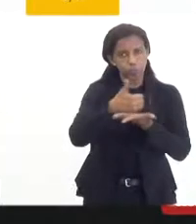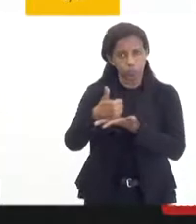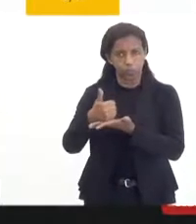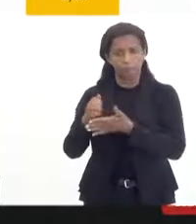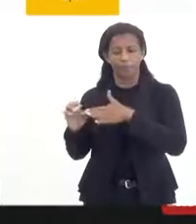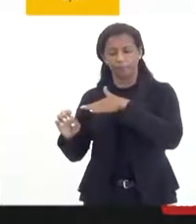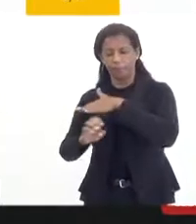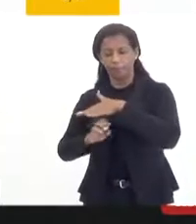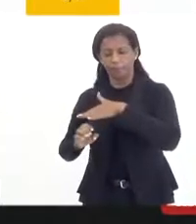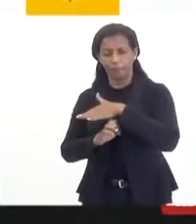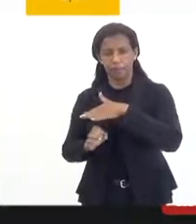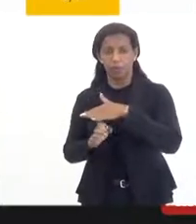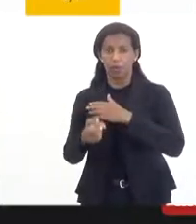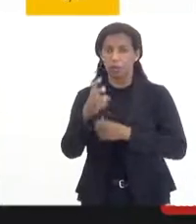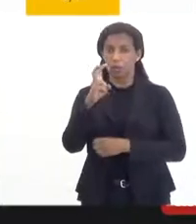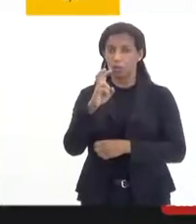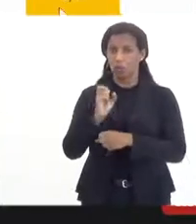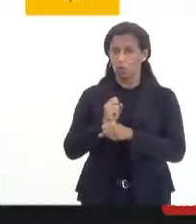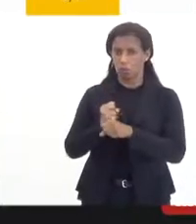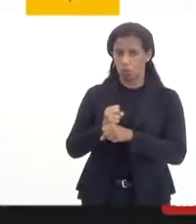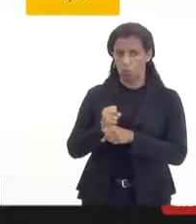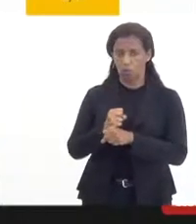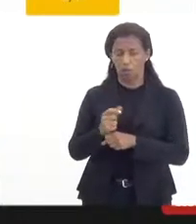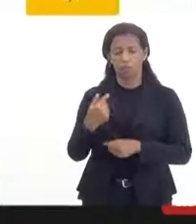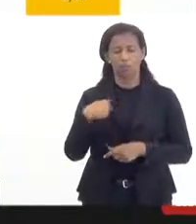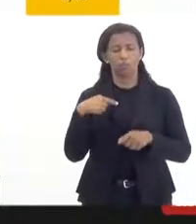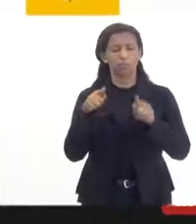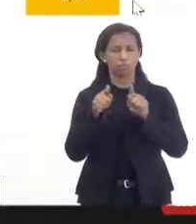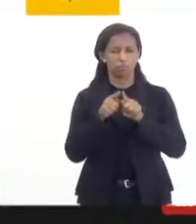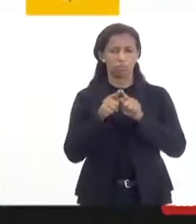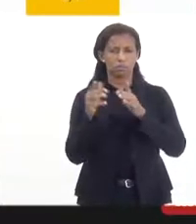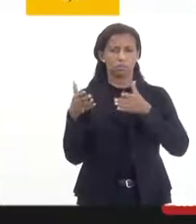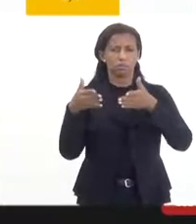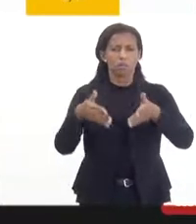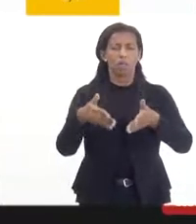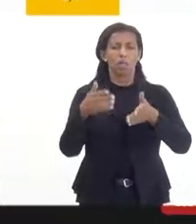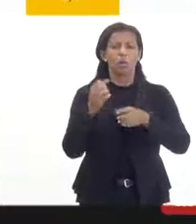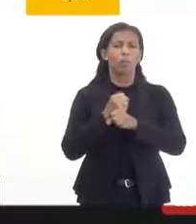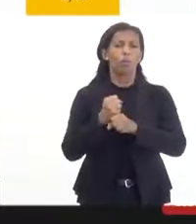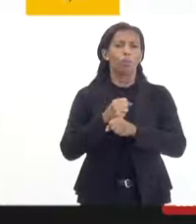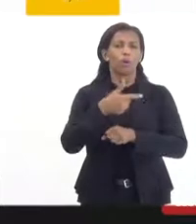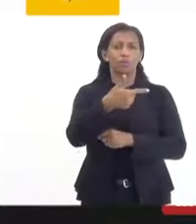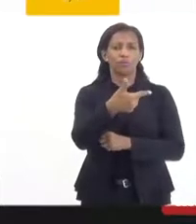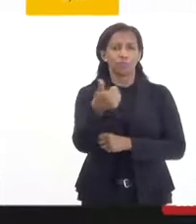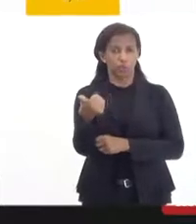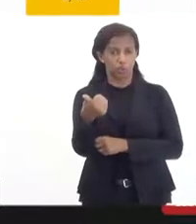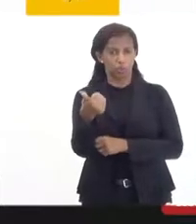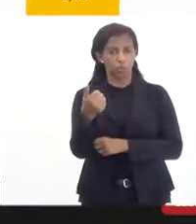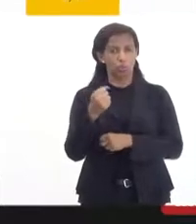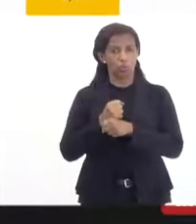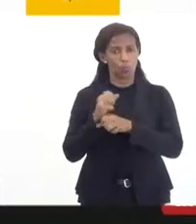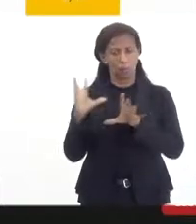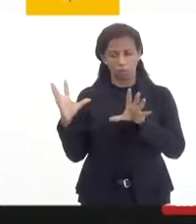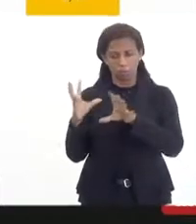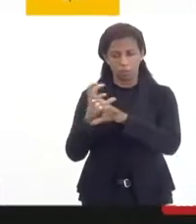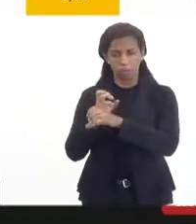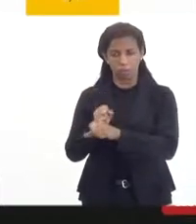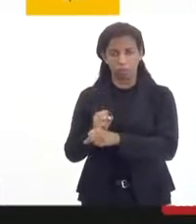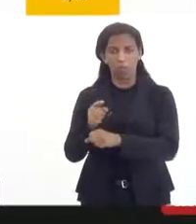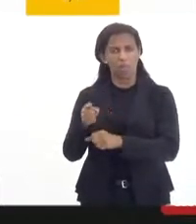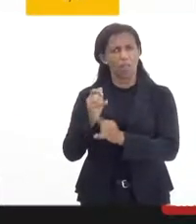nos últimos 5 anos. Eu também faço aqui a referência, o ano de 2021 não é um ano fechado, e estes dados